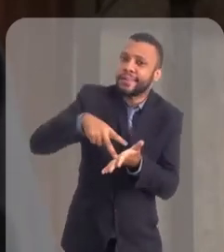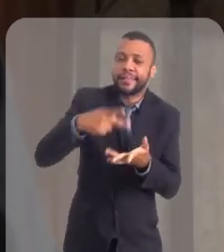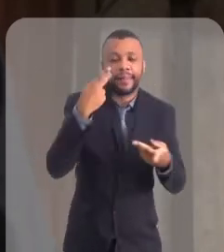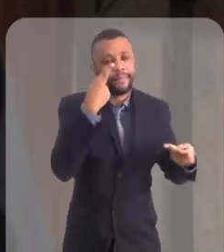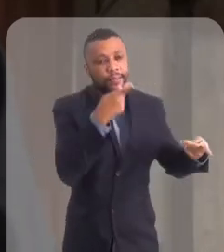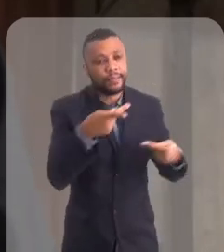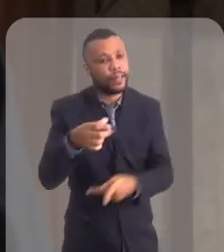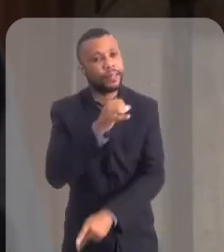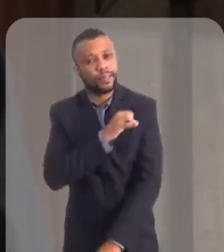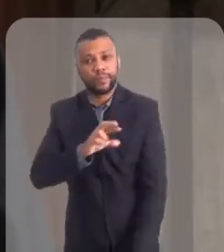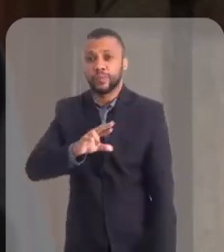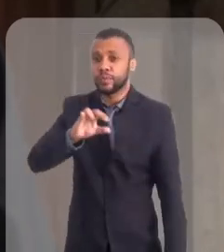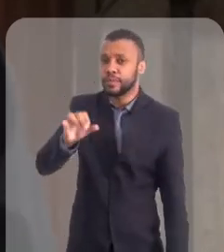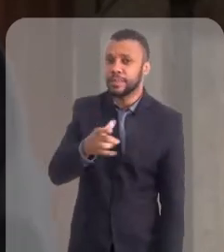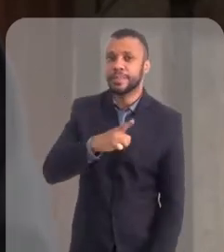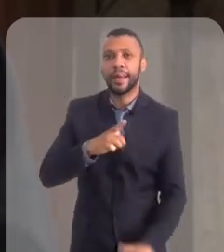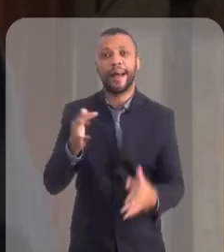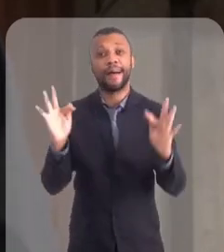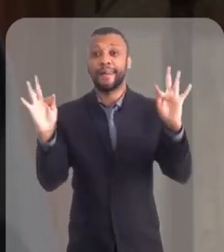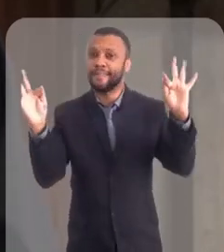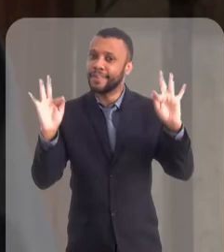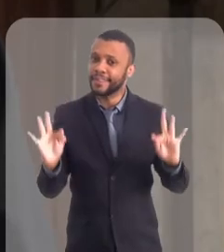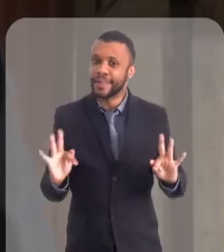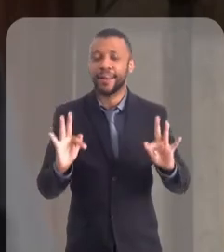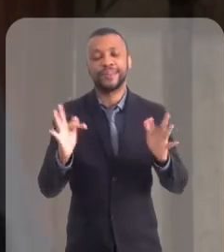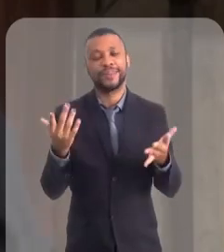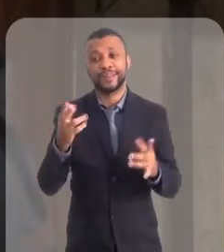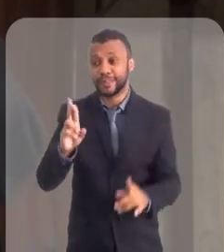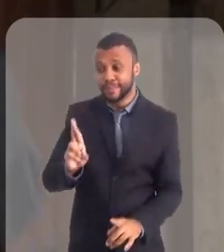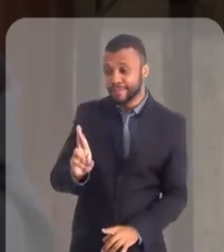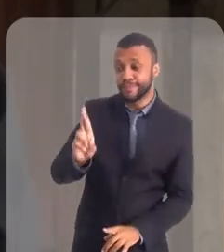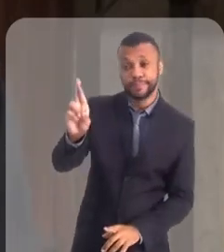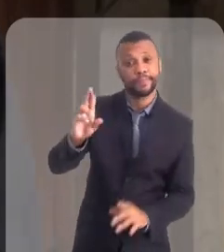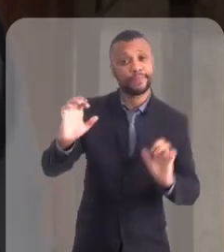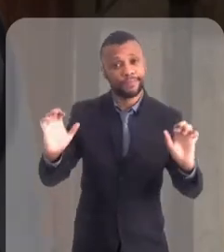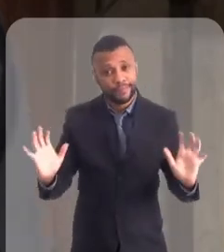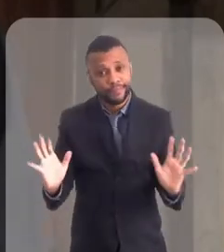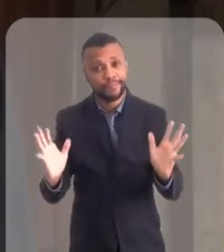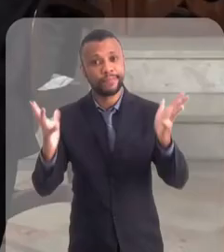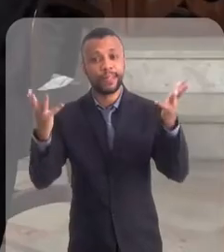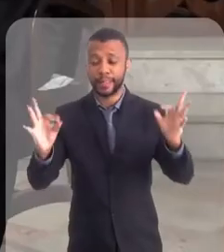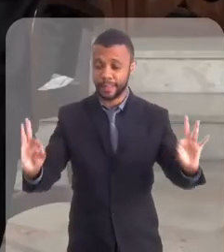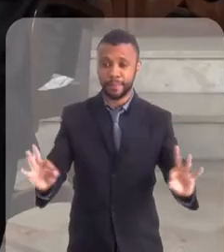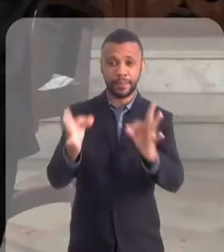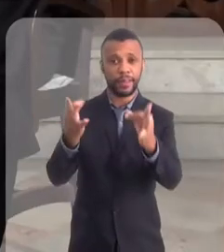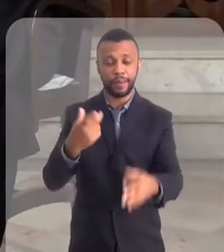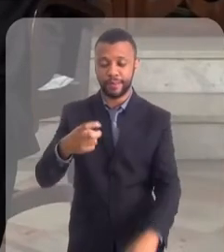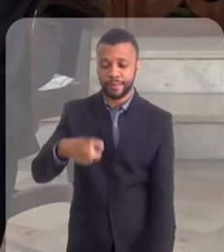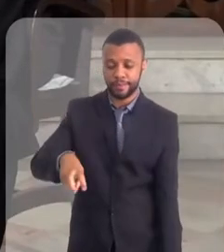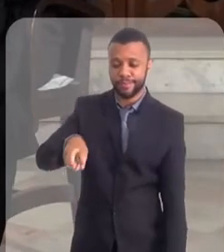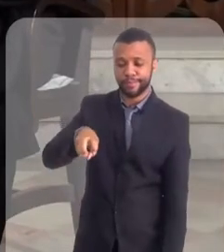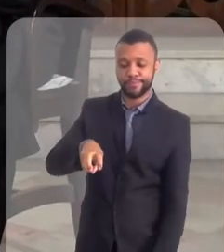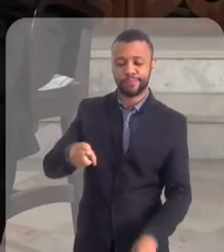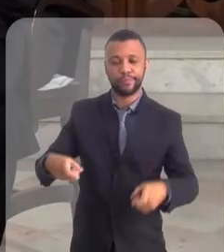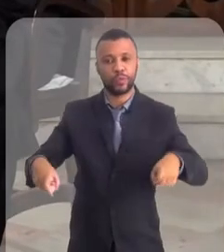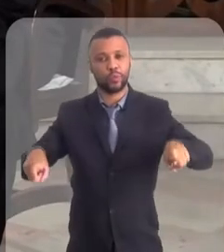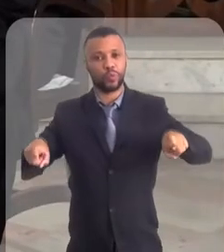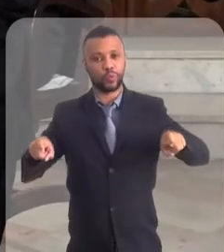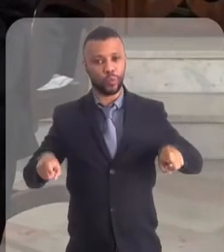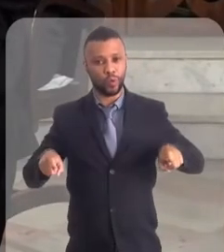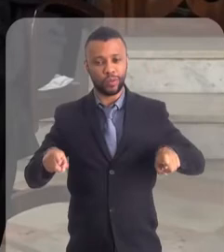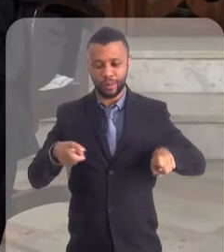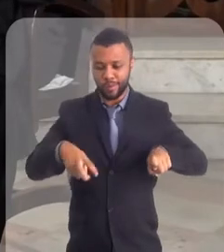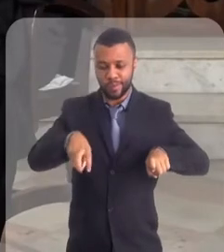também conosco pelo Rio de Janeiro e tenho a felicidade de ele presidir a celebração e eu concelebrar. Ele fica num